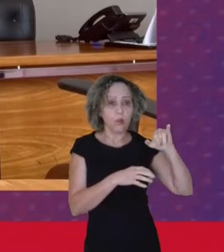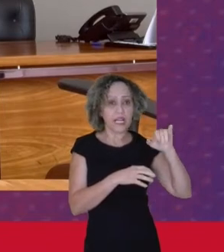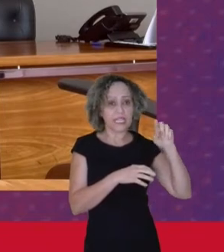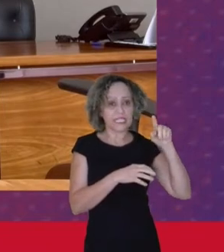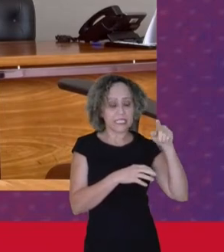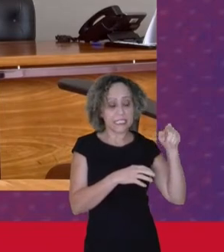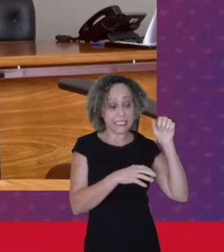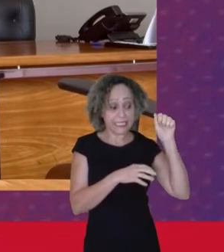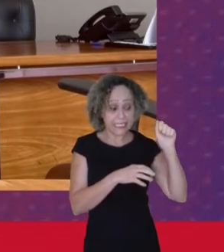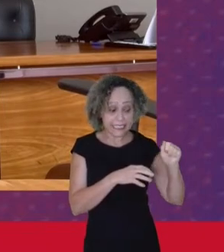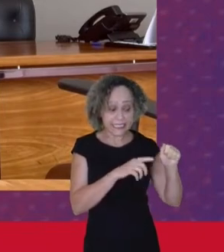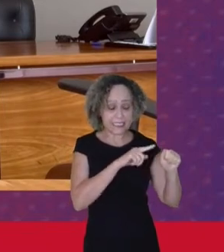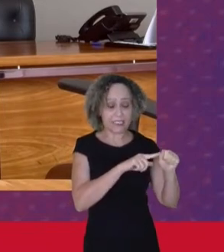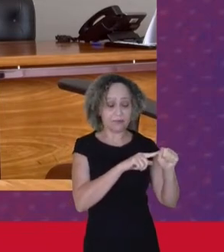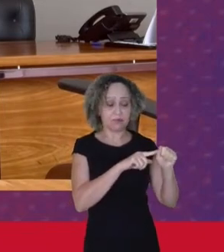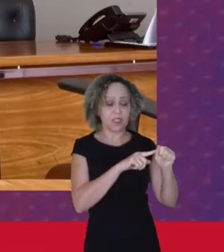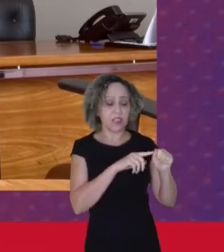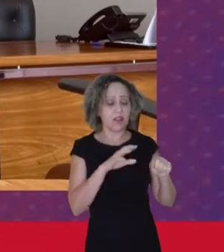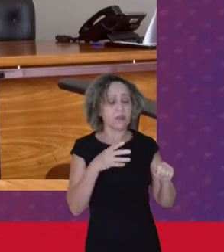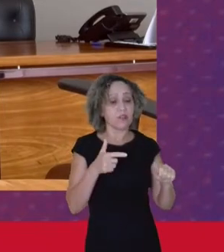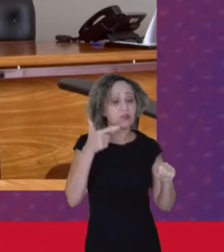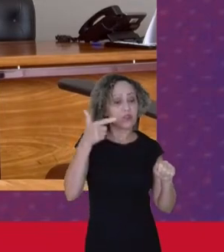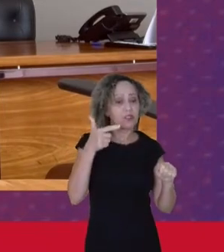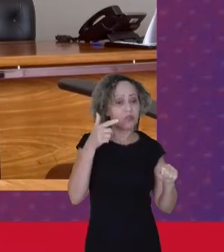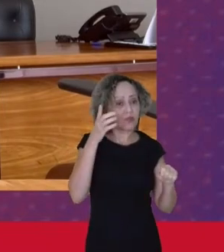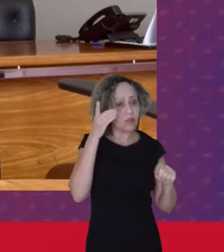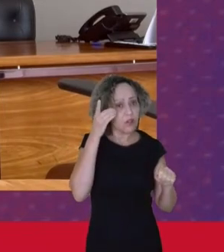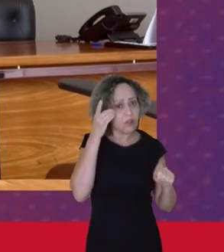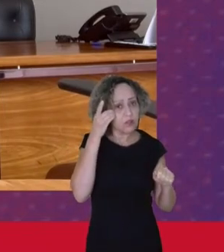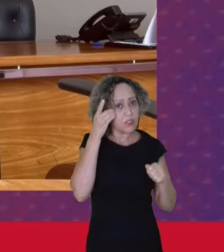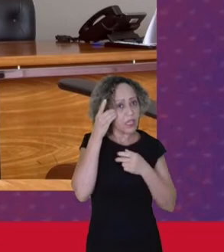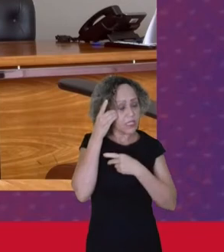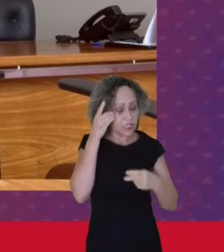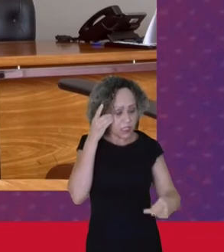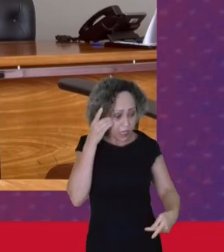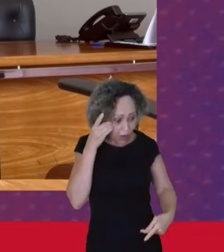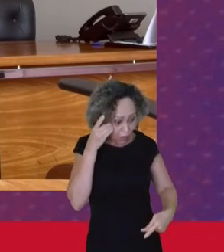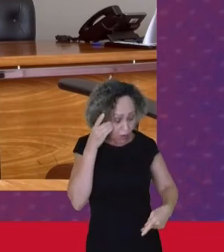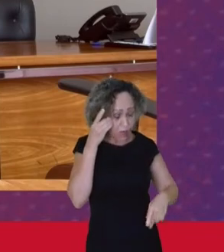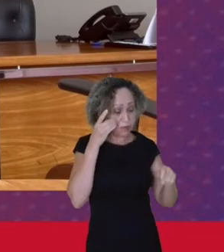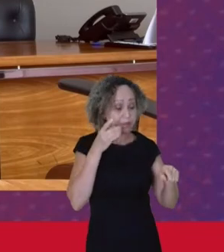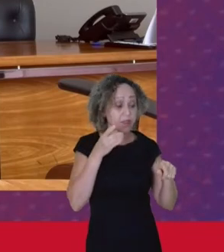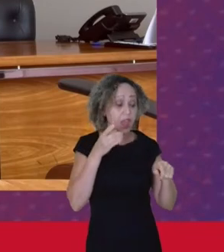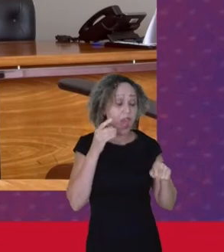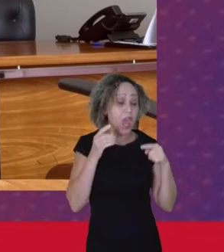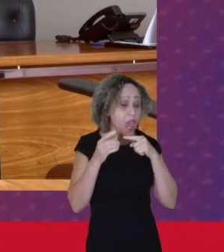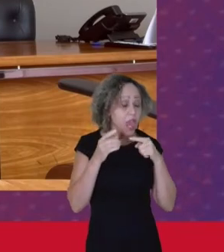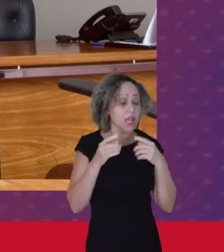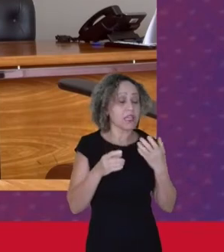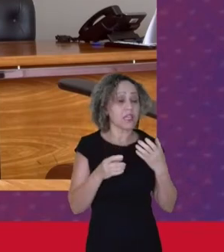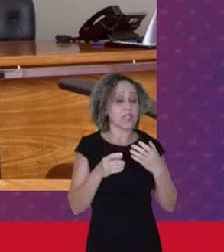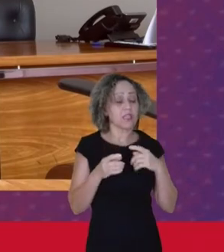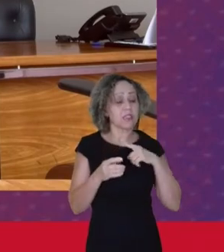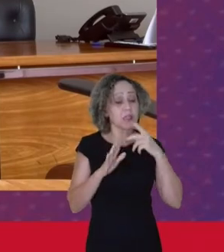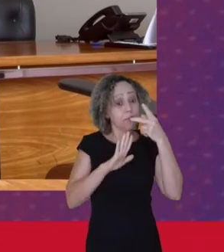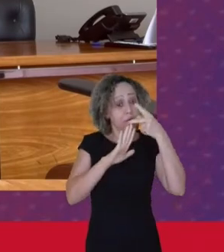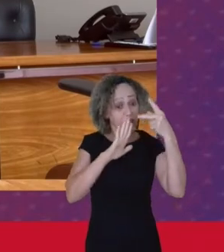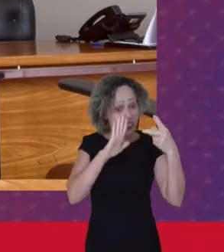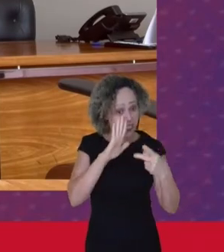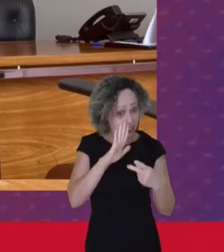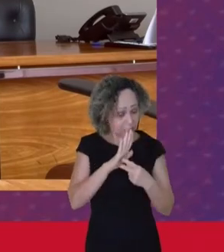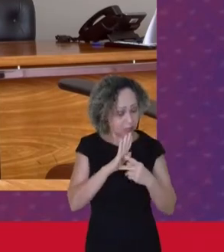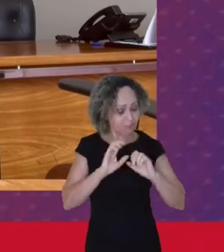numa iniciativa dela também, de querer ter projetos que empoderassem mais as